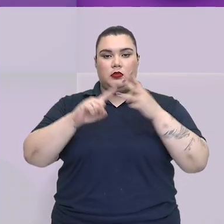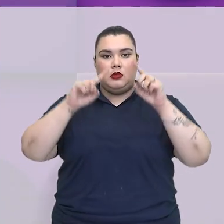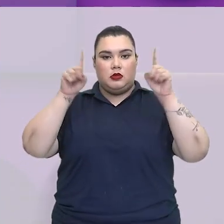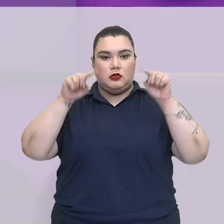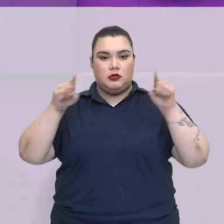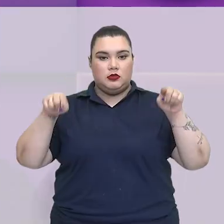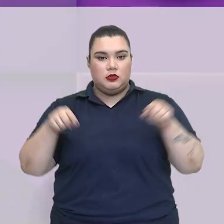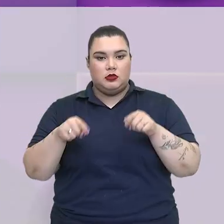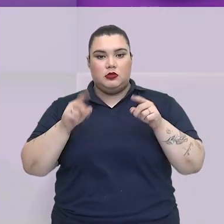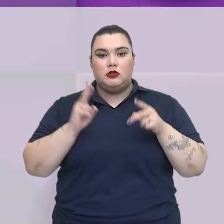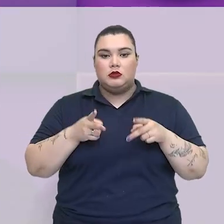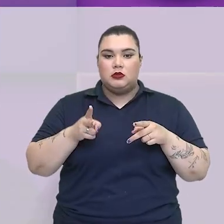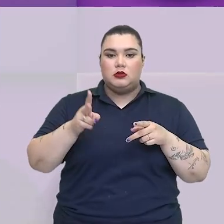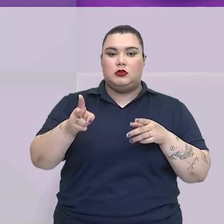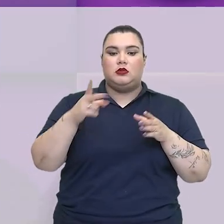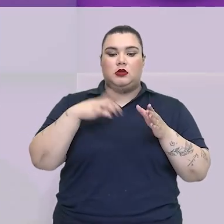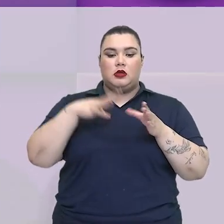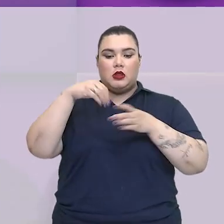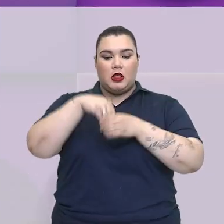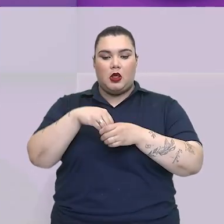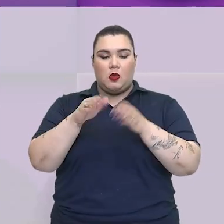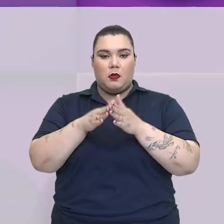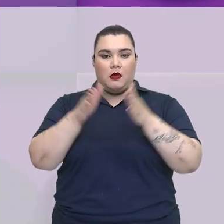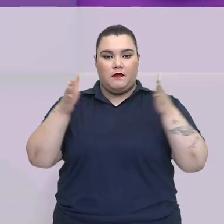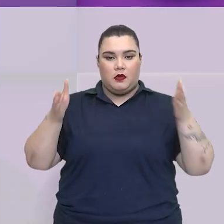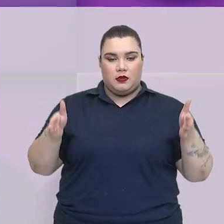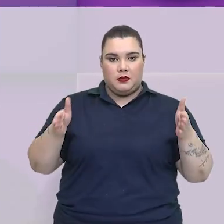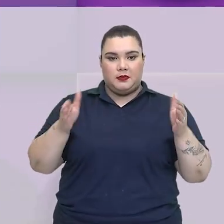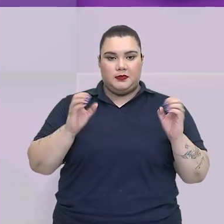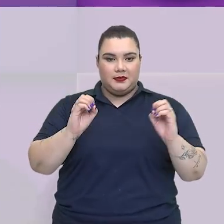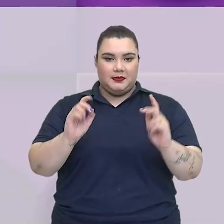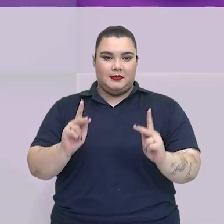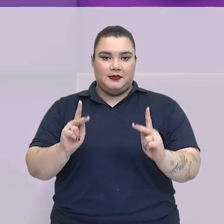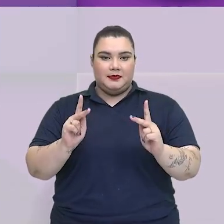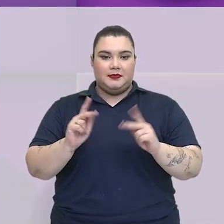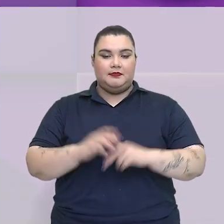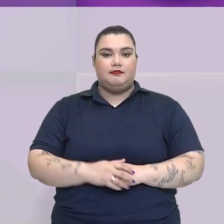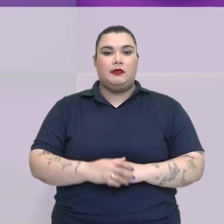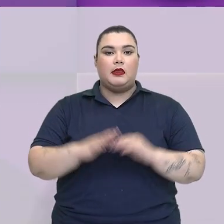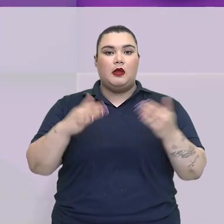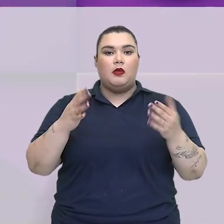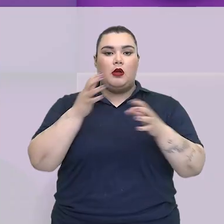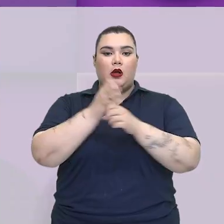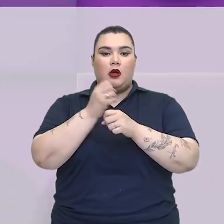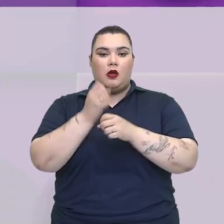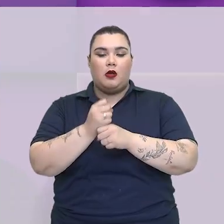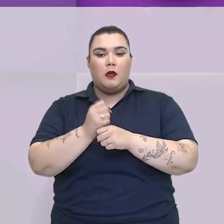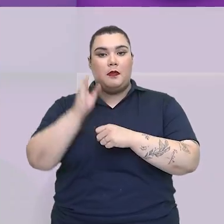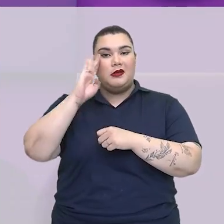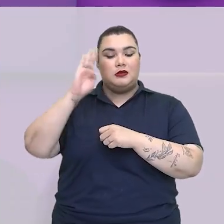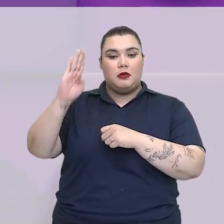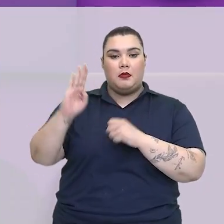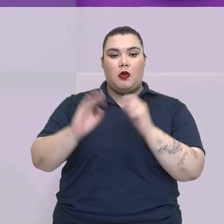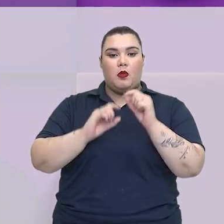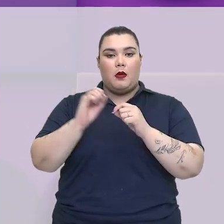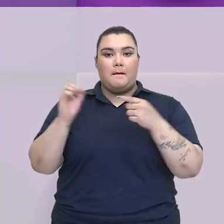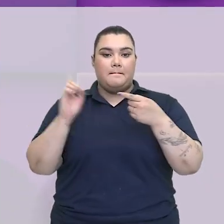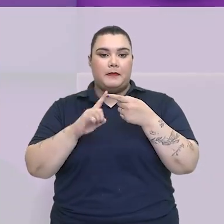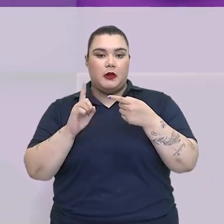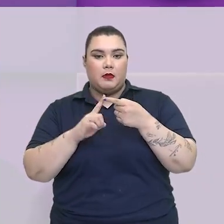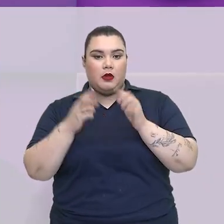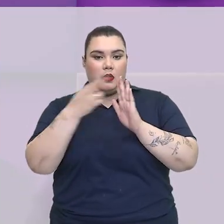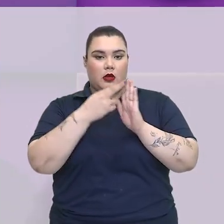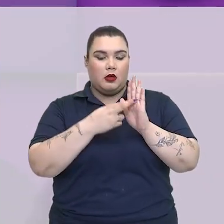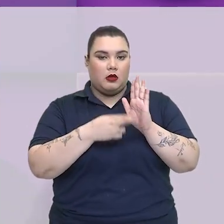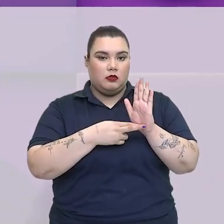as chaves, sempre de dentro para fora, né? Do interno para o externo. E nas operações, as prioridades, né? As